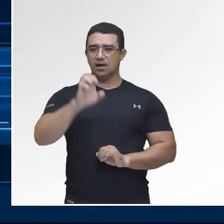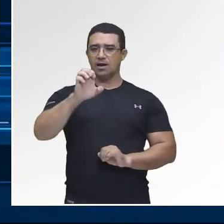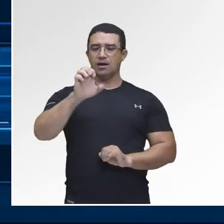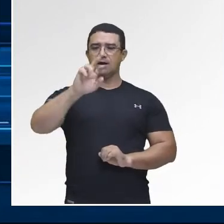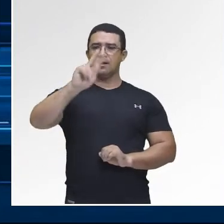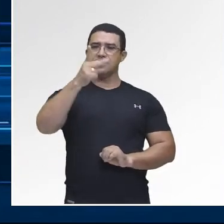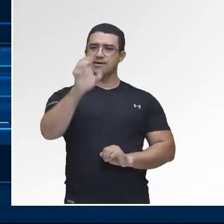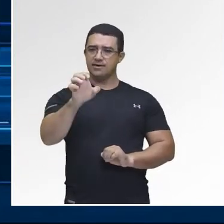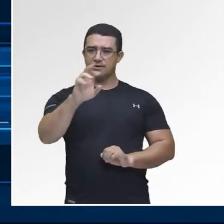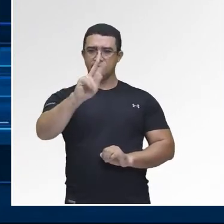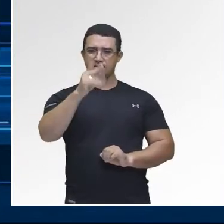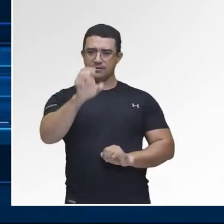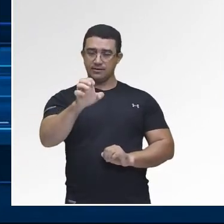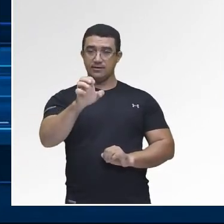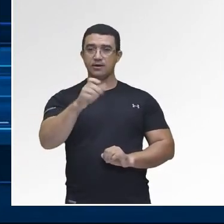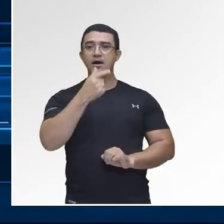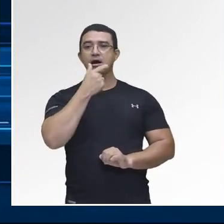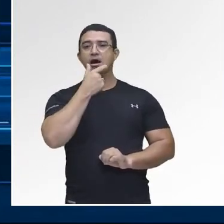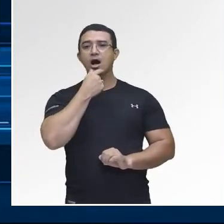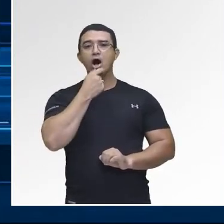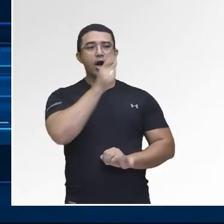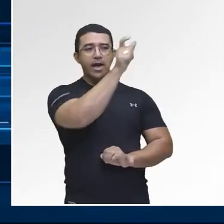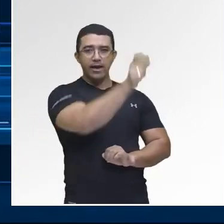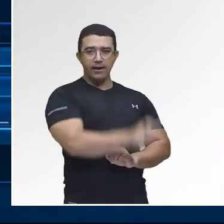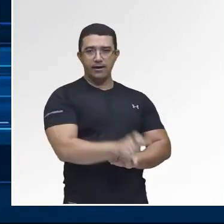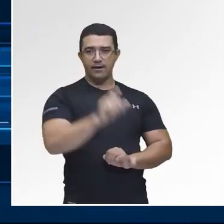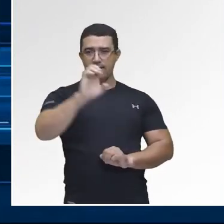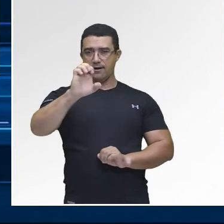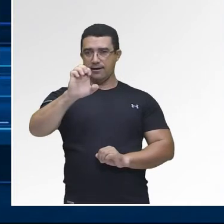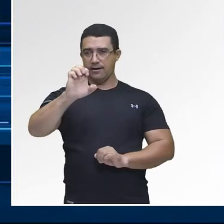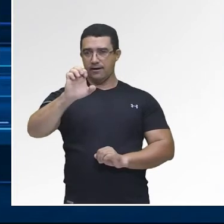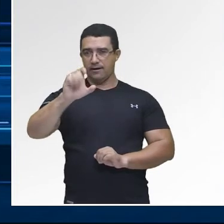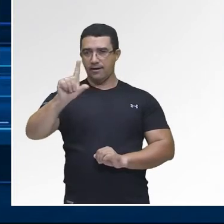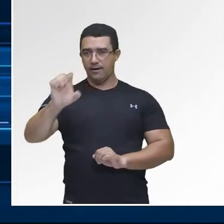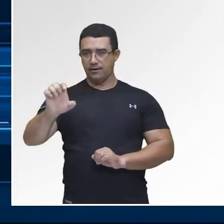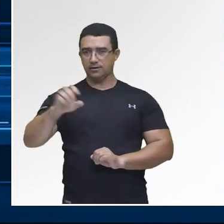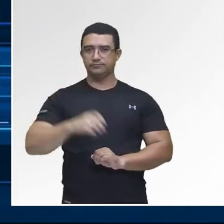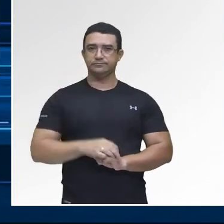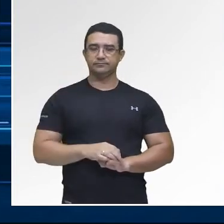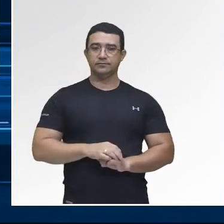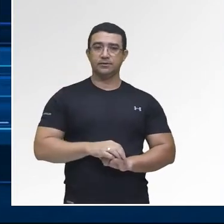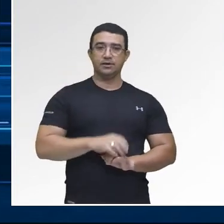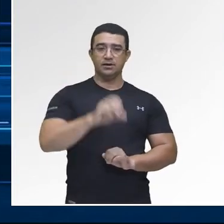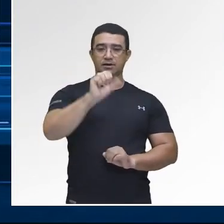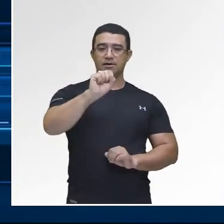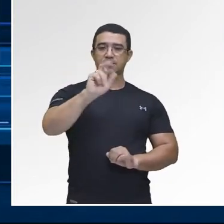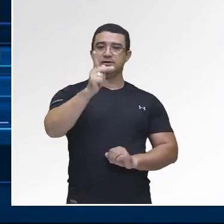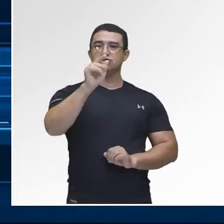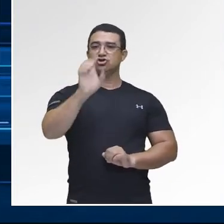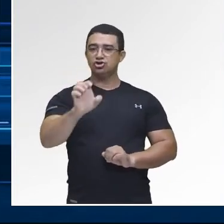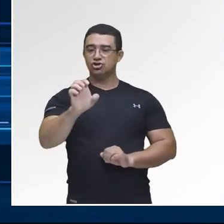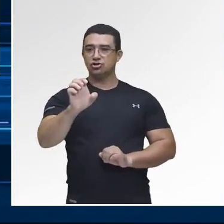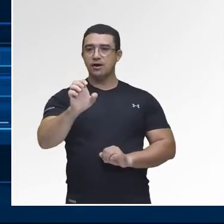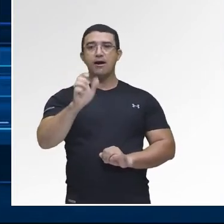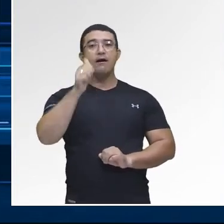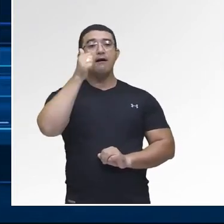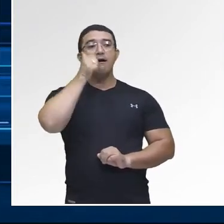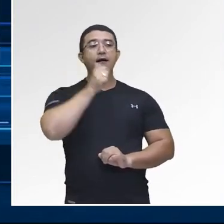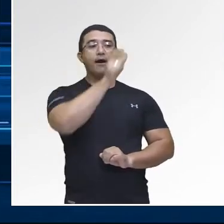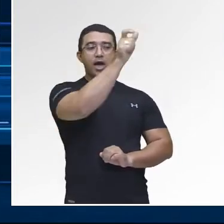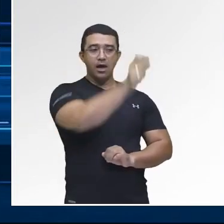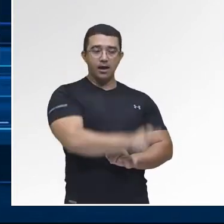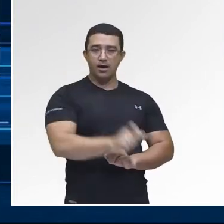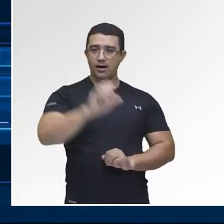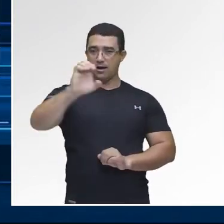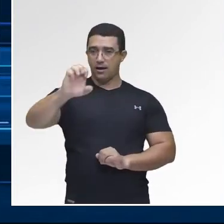not read War and Peace. Ele não leu, né, Guerra e Paz. Vai mudar o sujeito, mas a estrutura